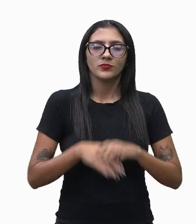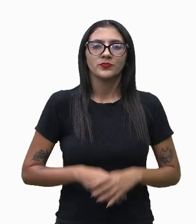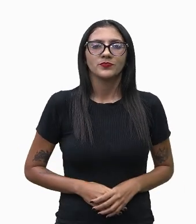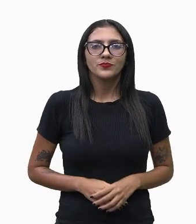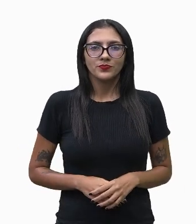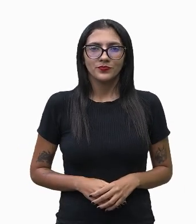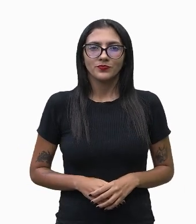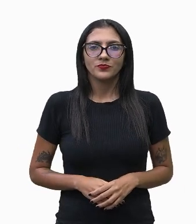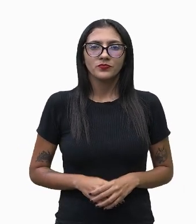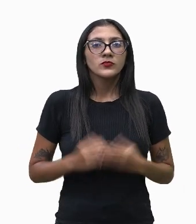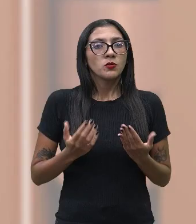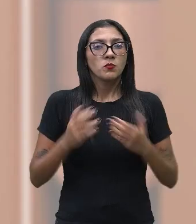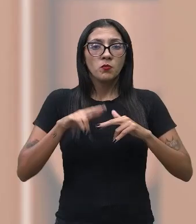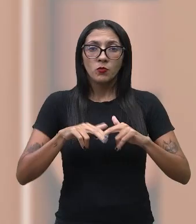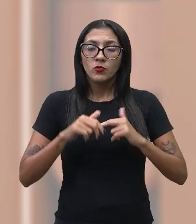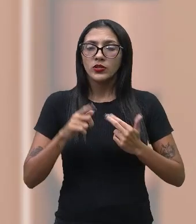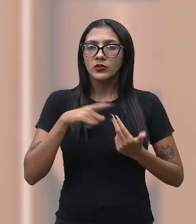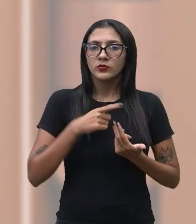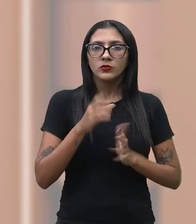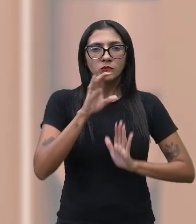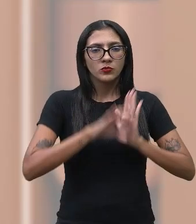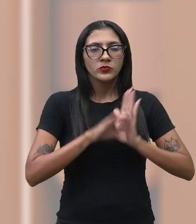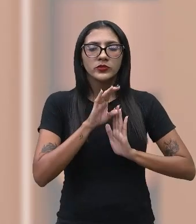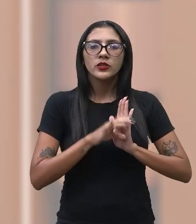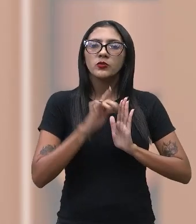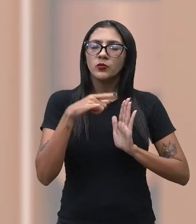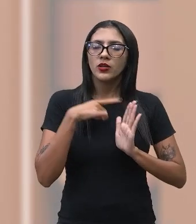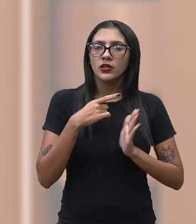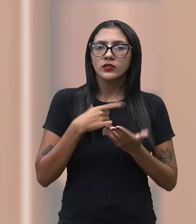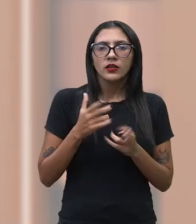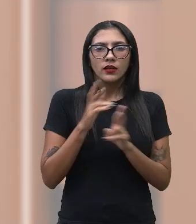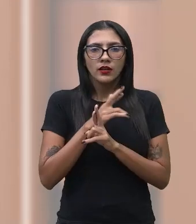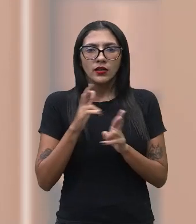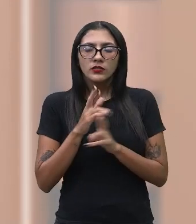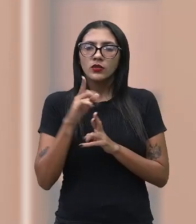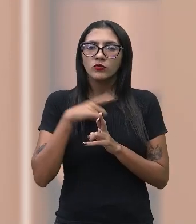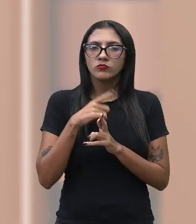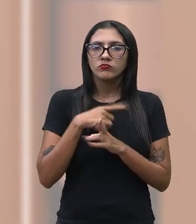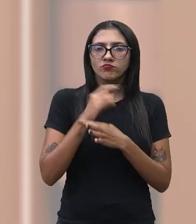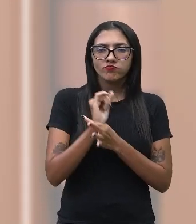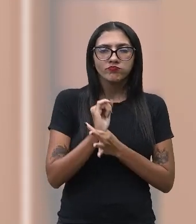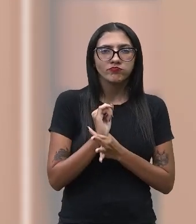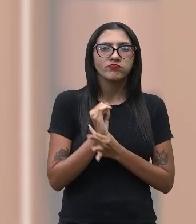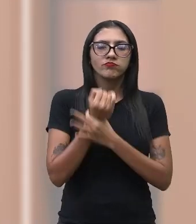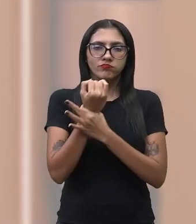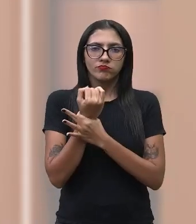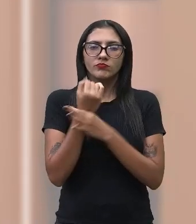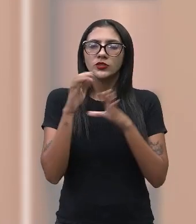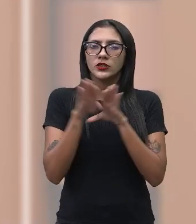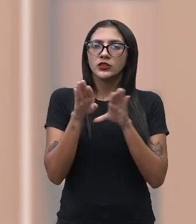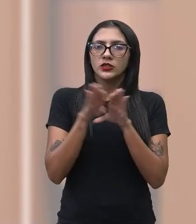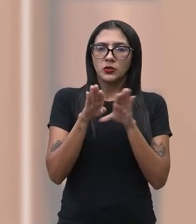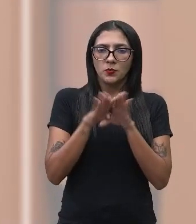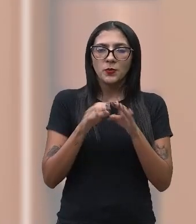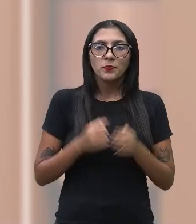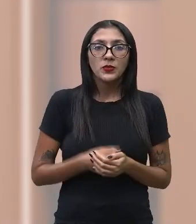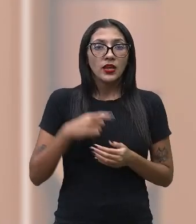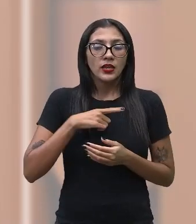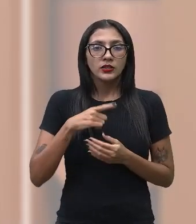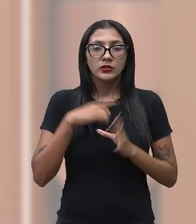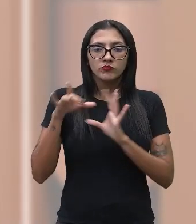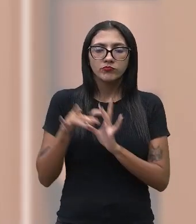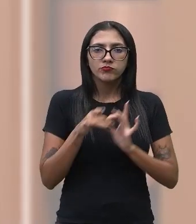desenvolvimento sustentável, ele vai aí se sustentar, né? Na verdade, assim, ele vai integrar